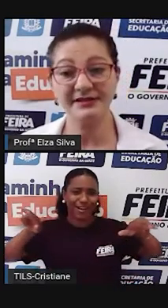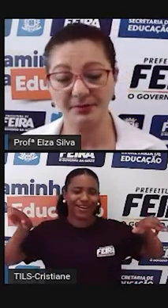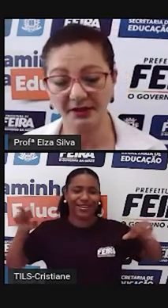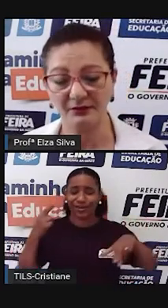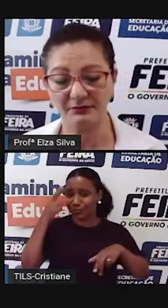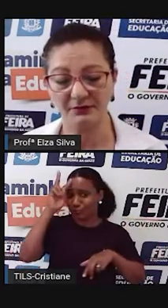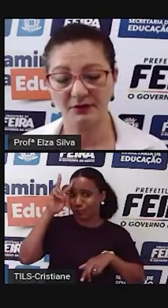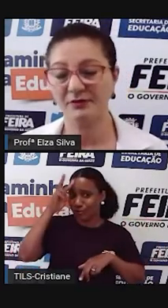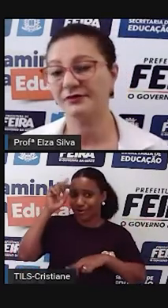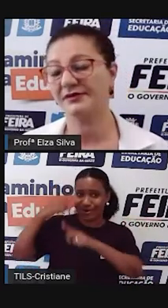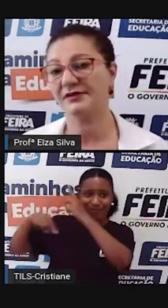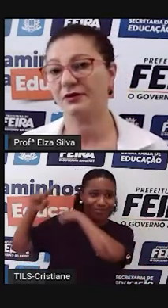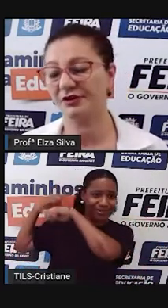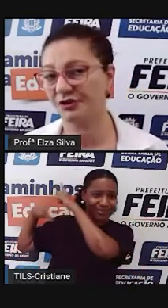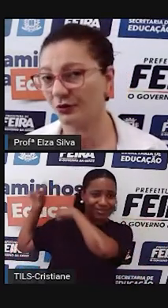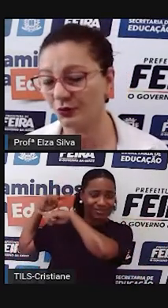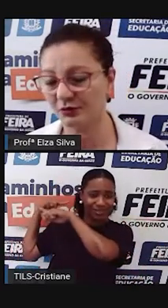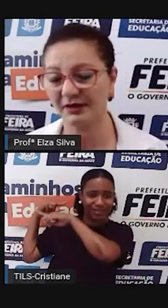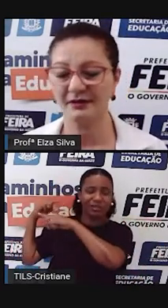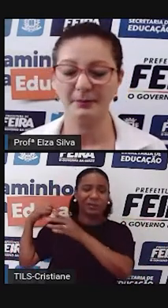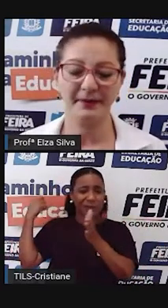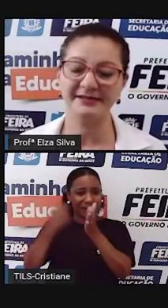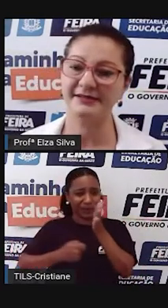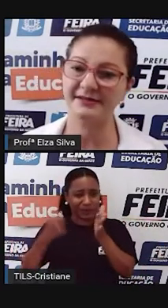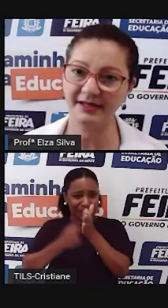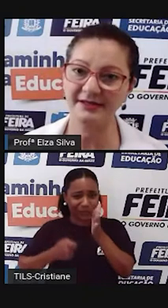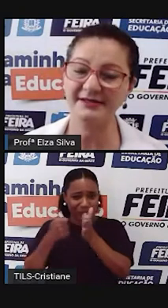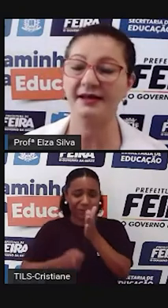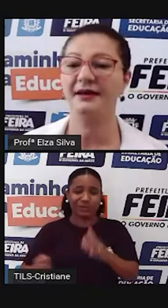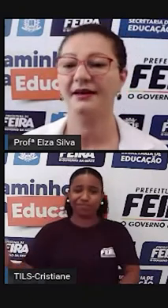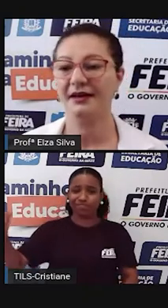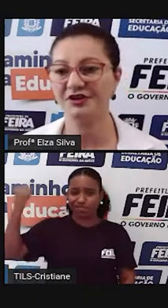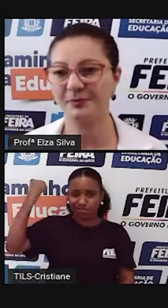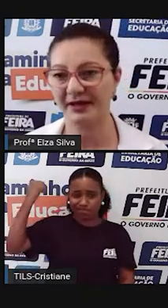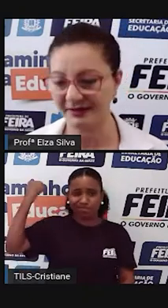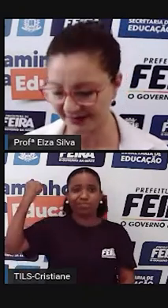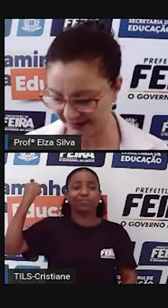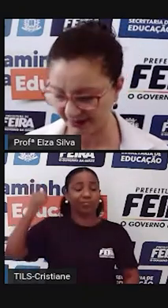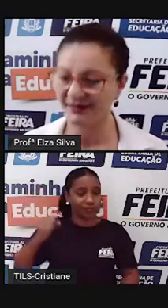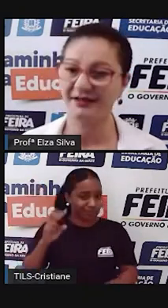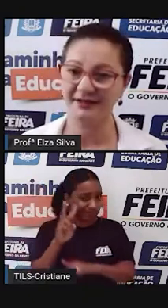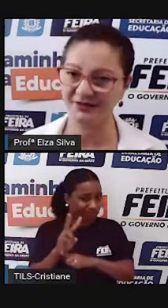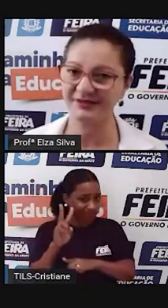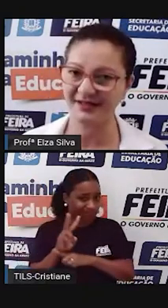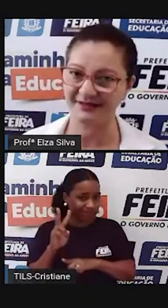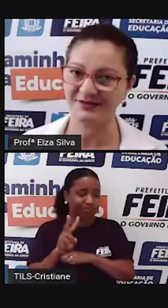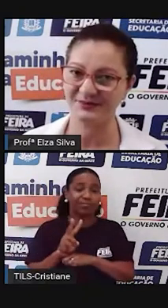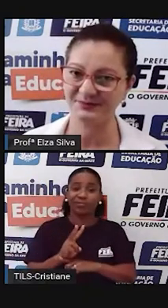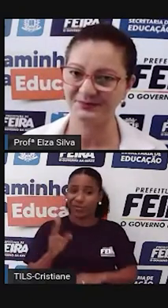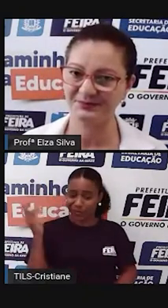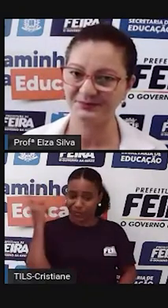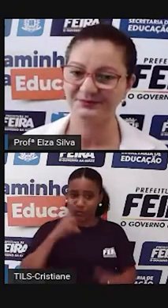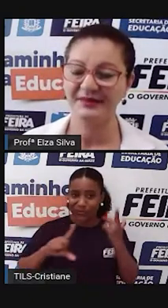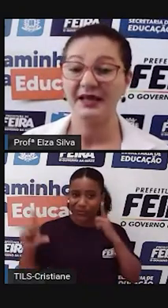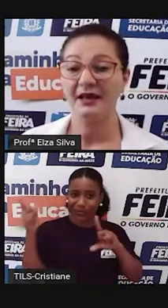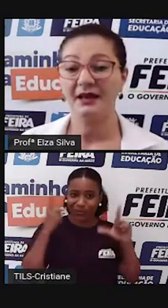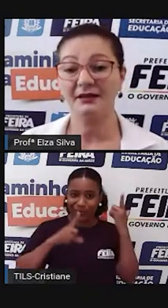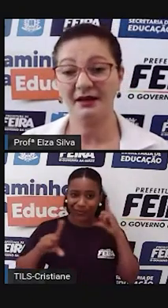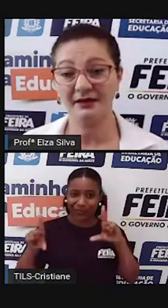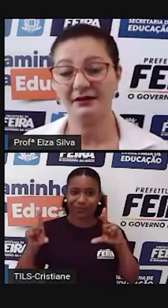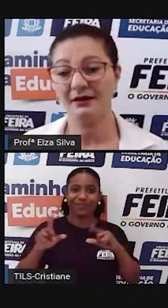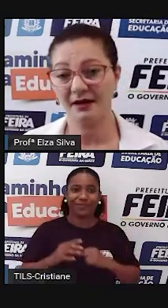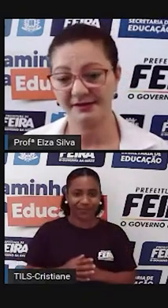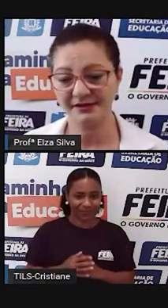nos inspiram com suas histórias de luta, persistência, esperança e sucesso.